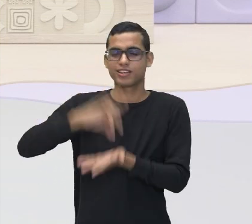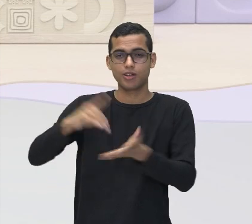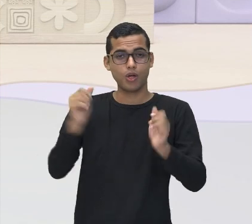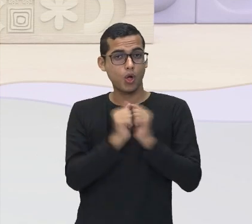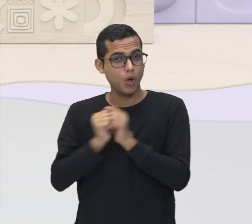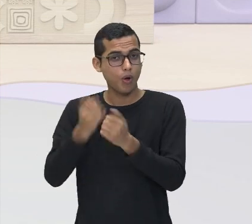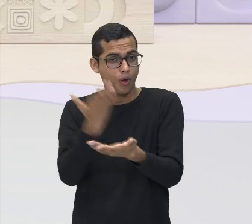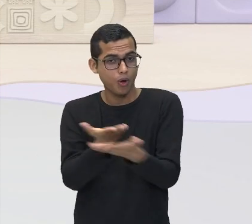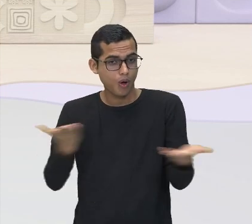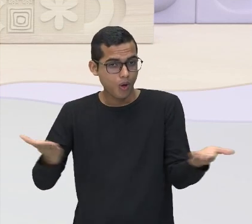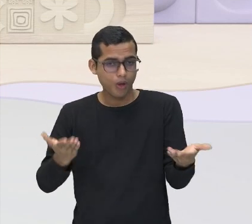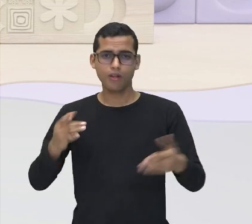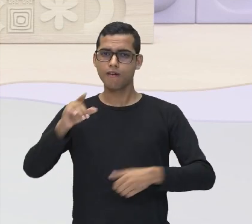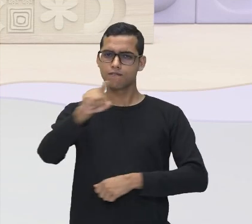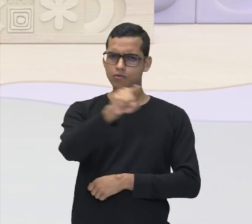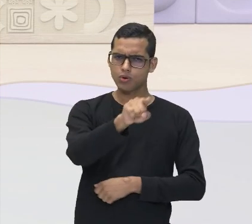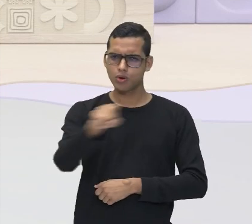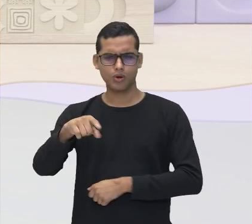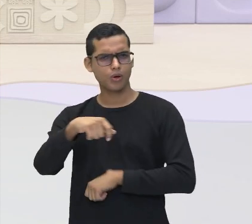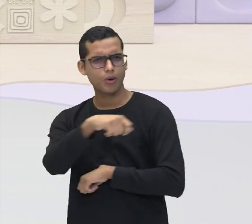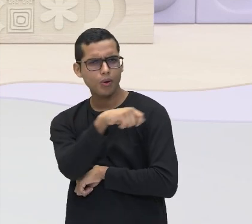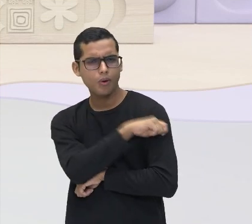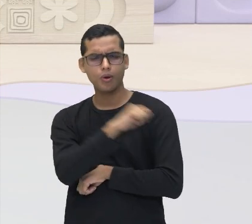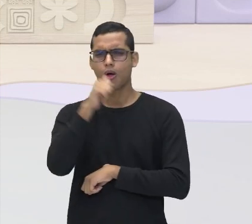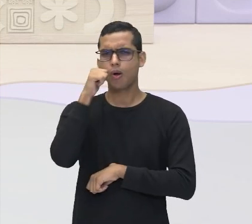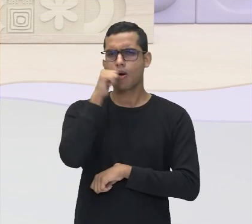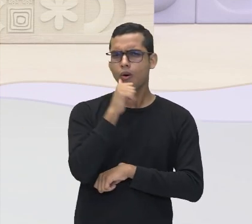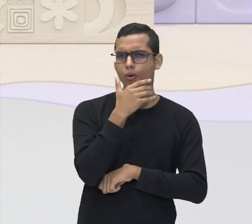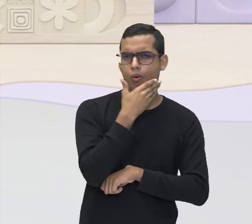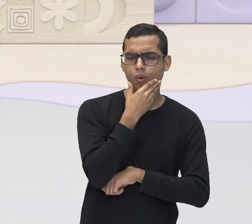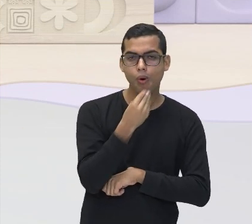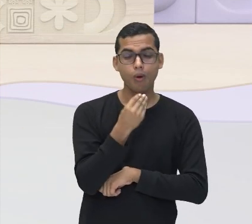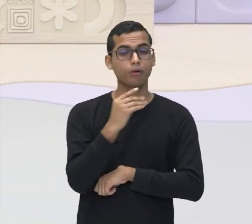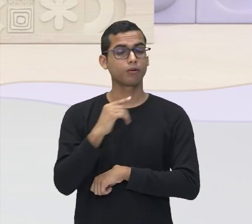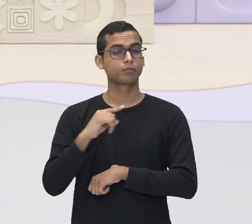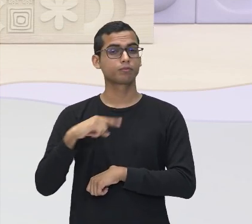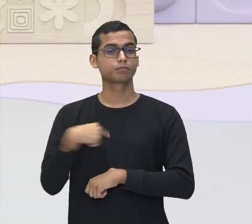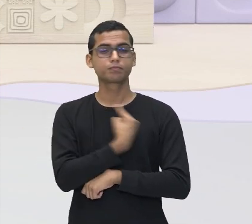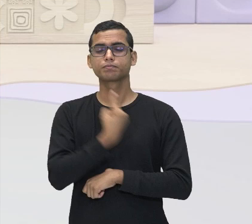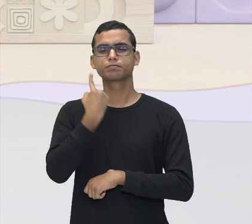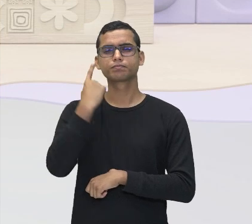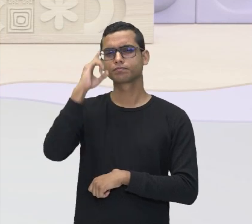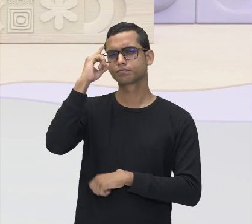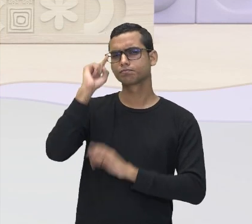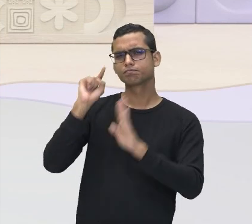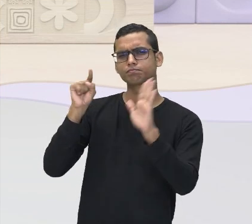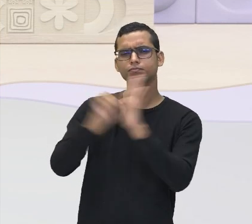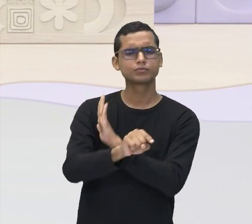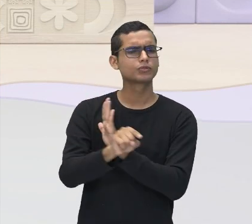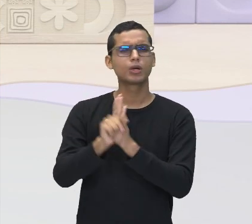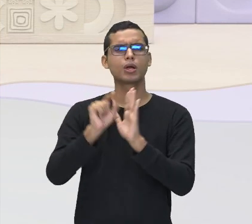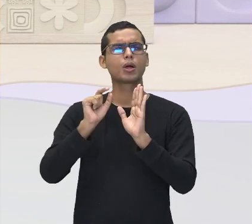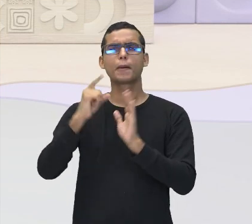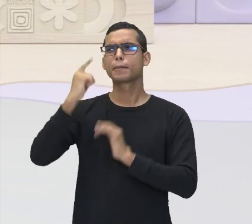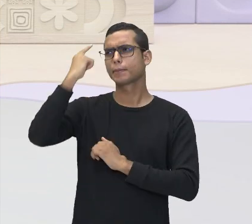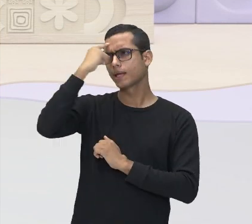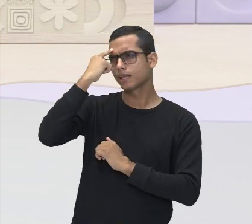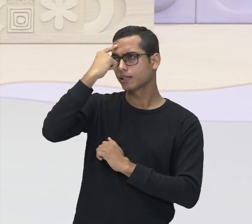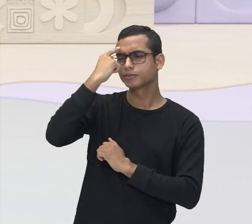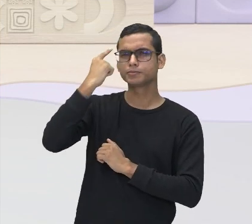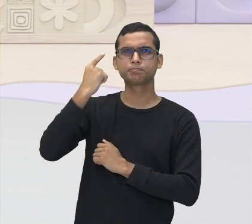caro amigo, minha cara amiga, para começarmos com as seguintes perguntas, né? Por que nós